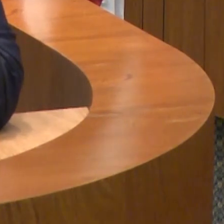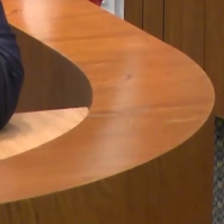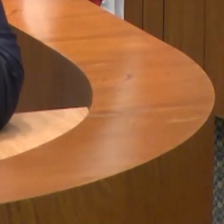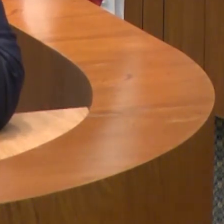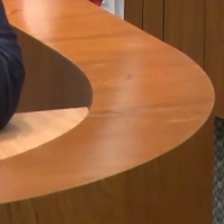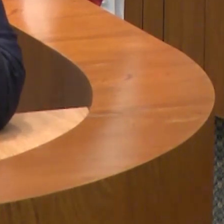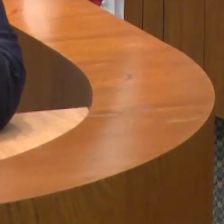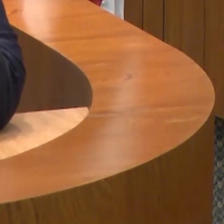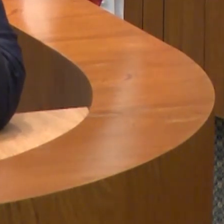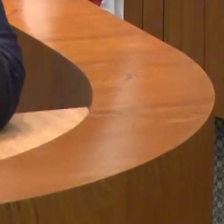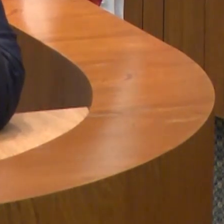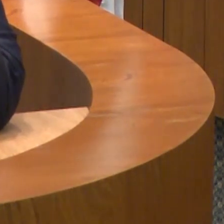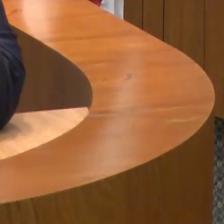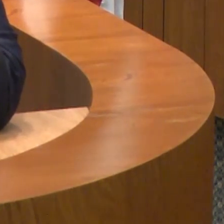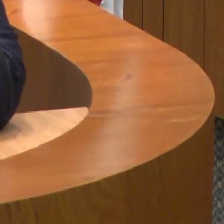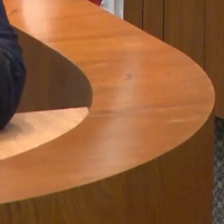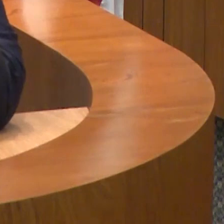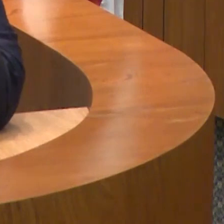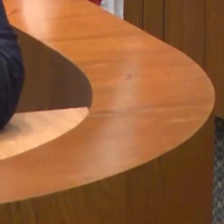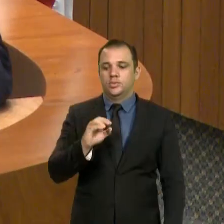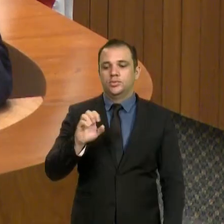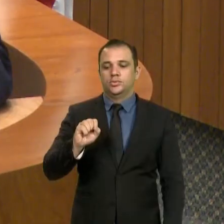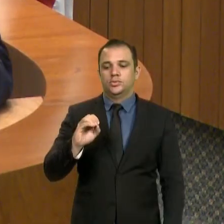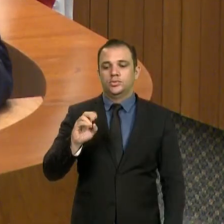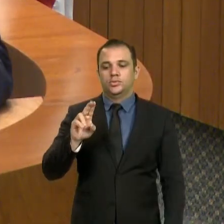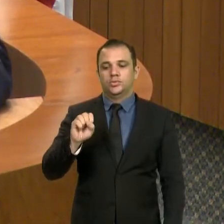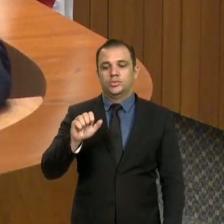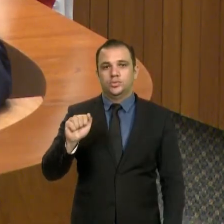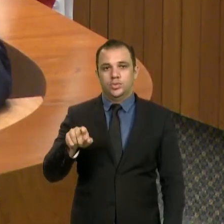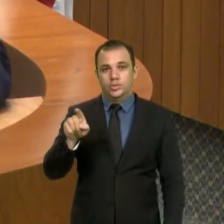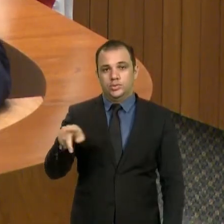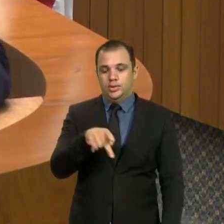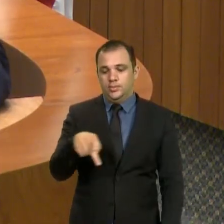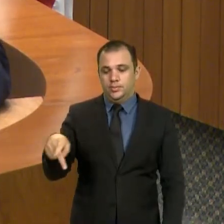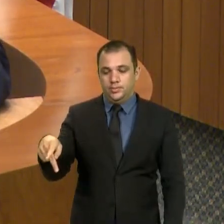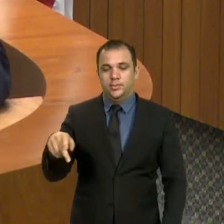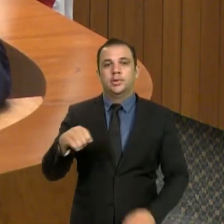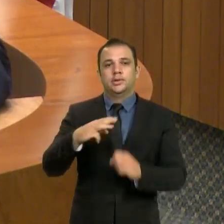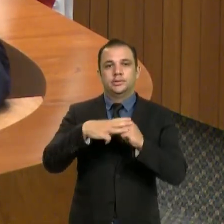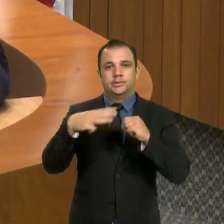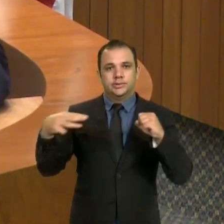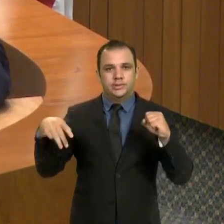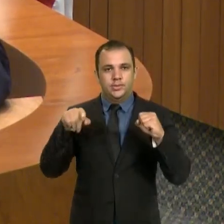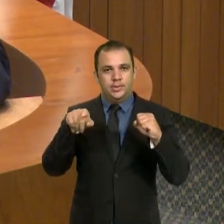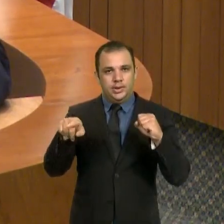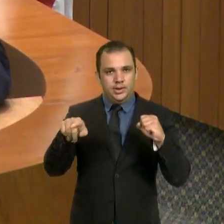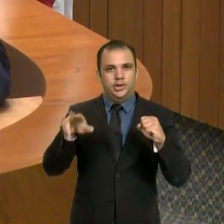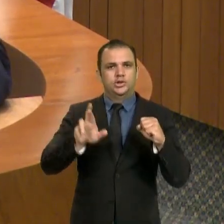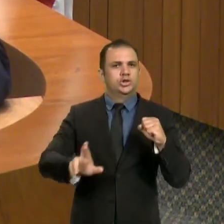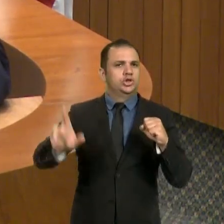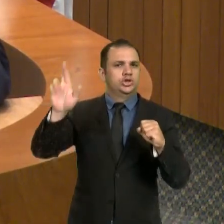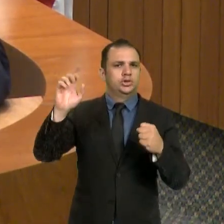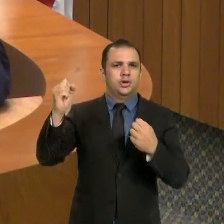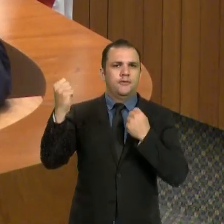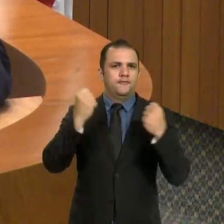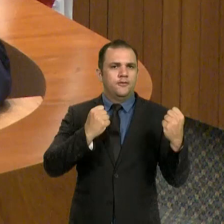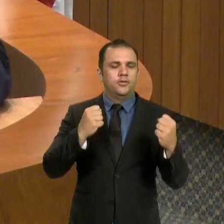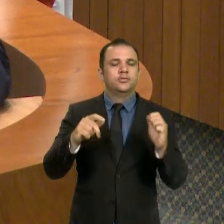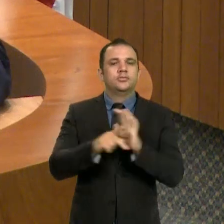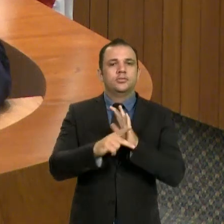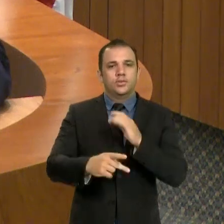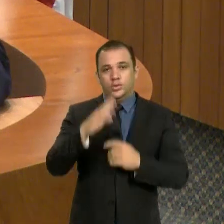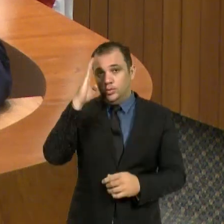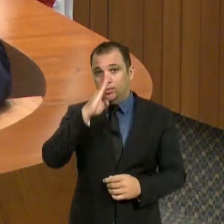órgão para o desenvolvimento do empreendedorismo no estado uma entidade muito forte aqui não só no Brasil mas também que no Maranhão